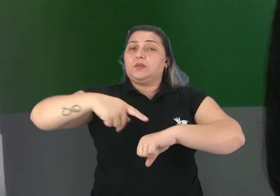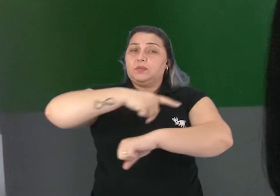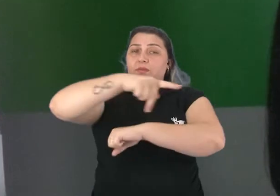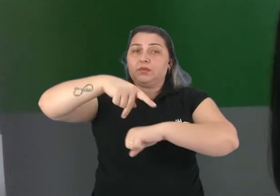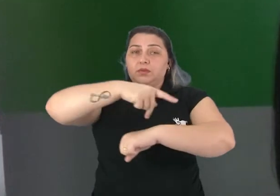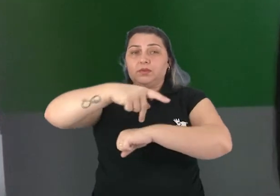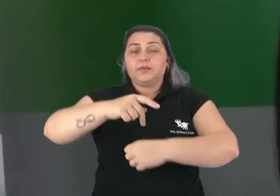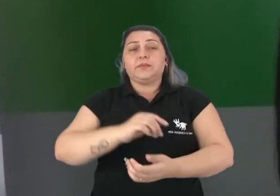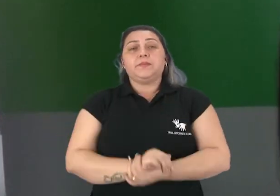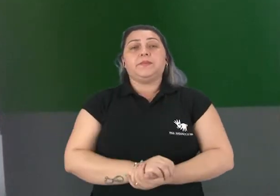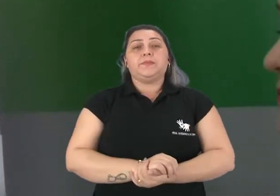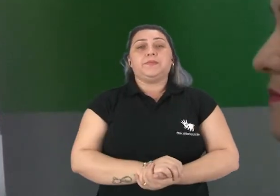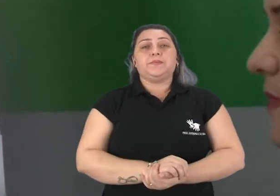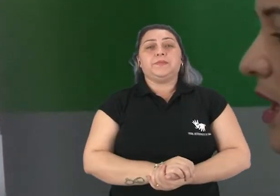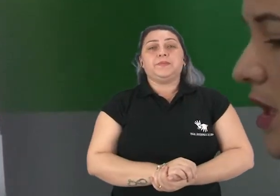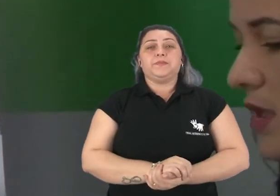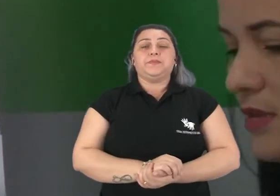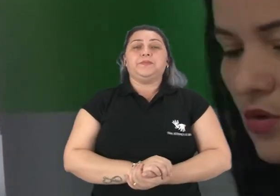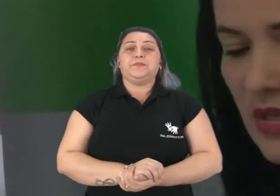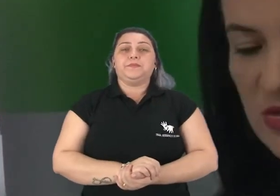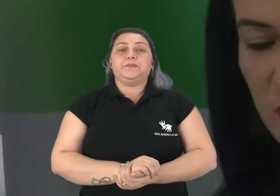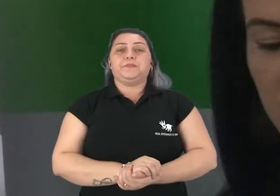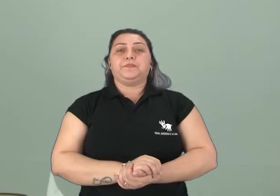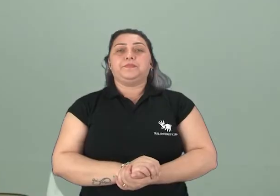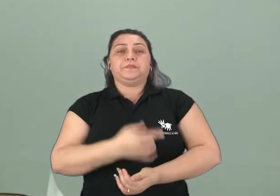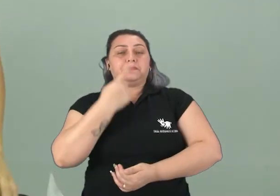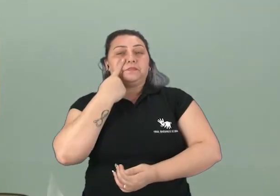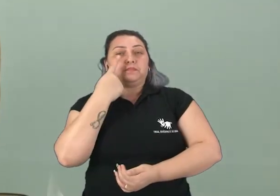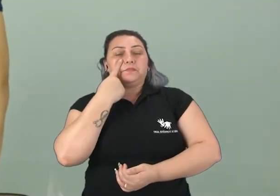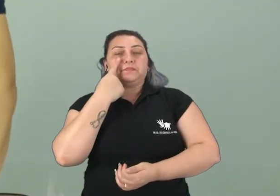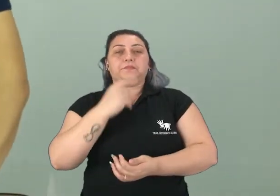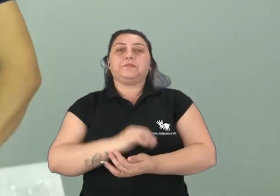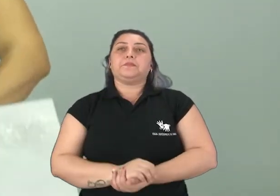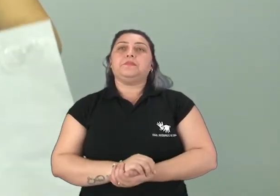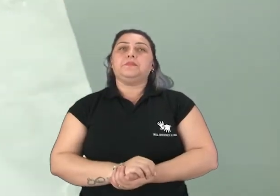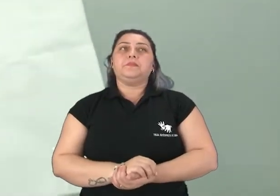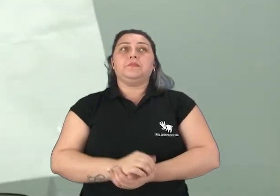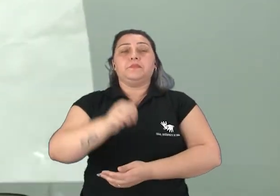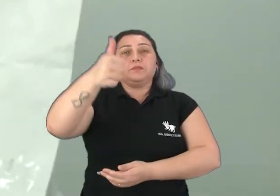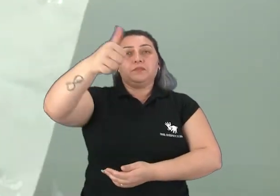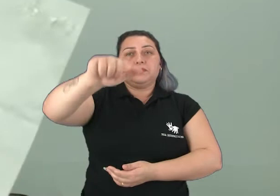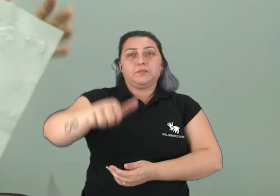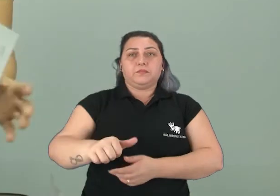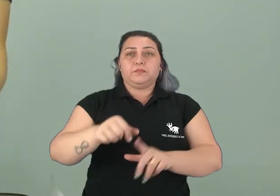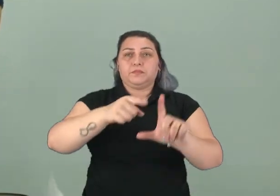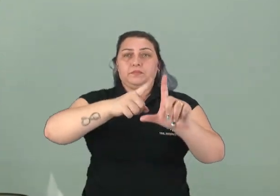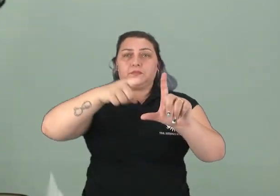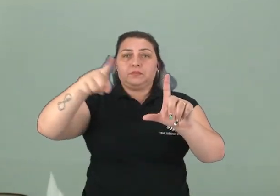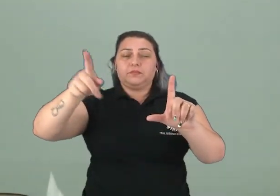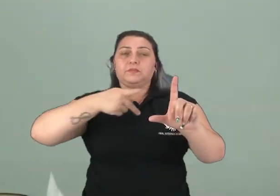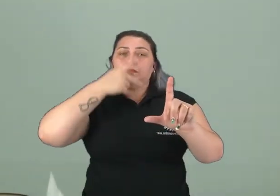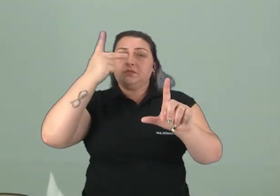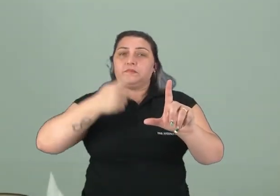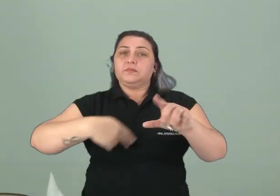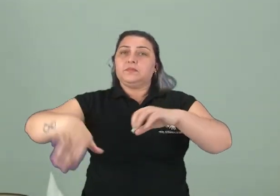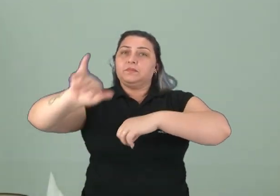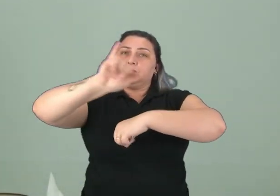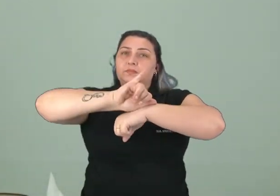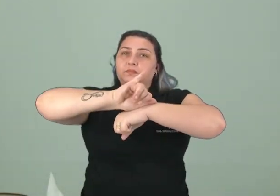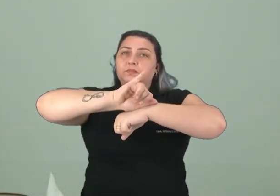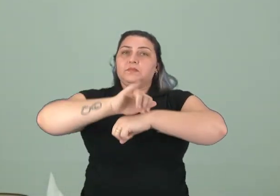grandes cidades, tá bom? Então, olha só. Vamos analisar um gráfico que fala sobre as